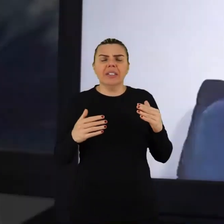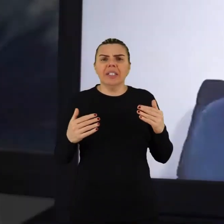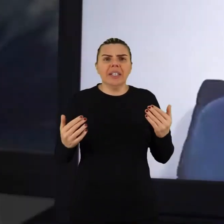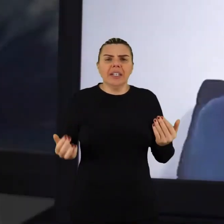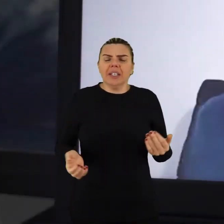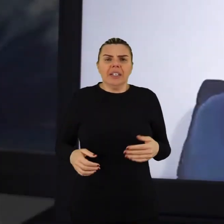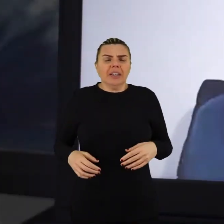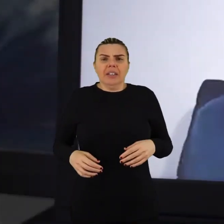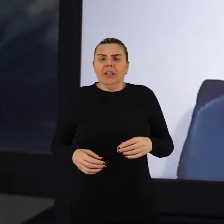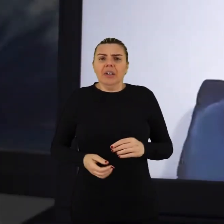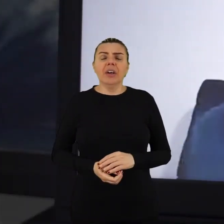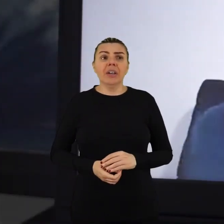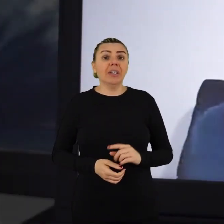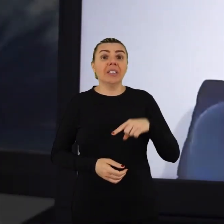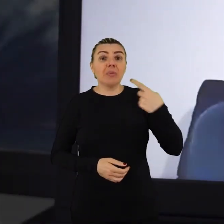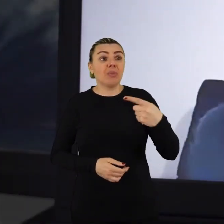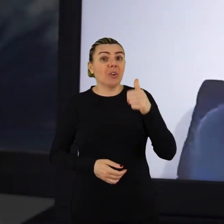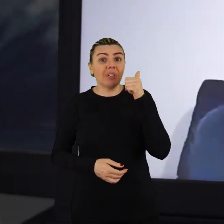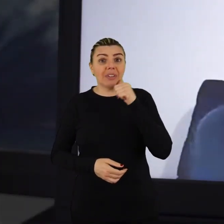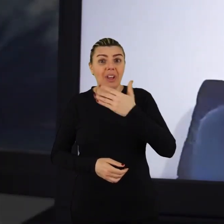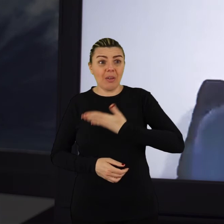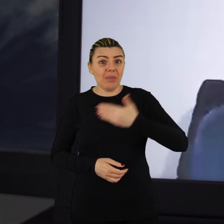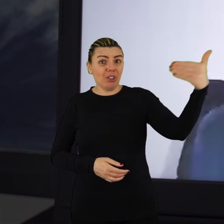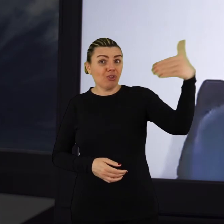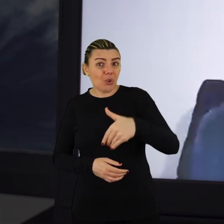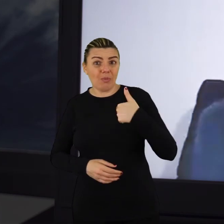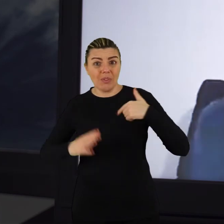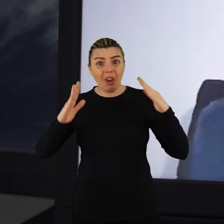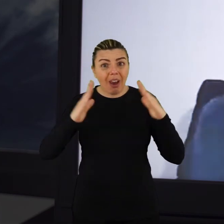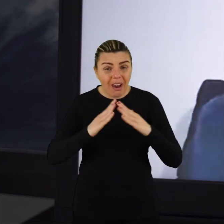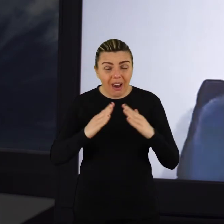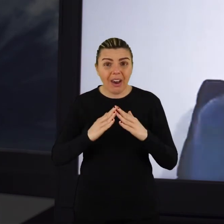E quando ela chegou na minha casa, ela